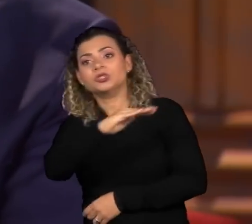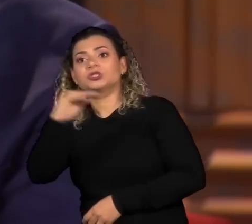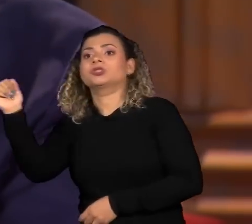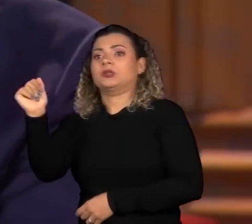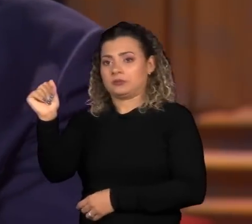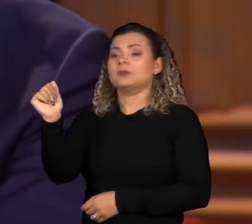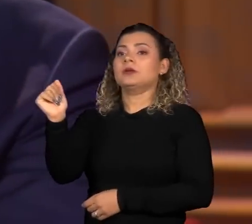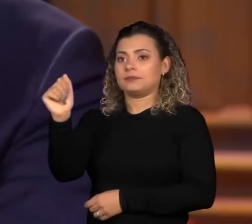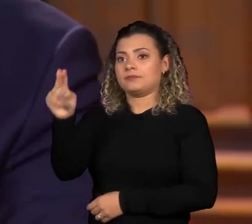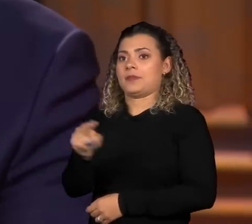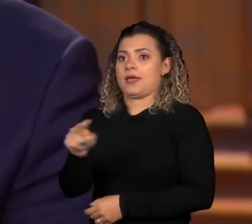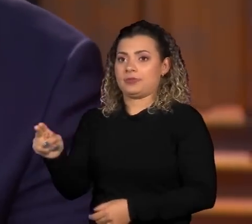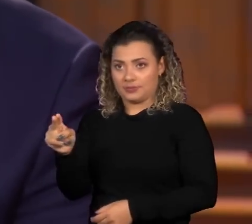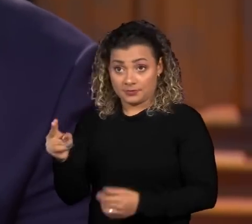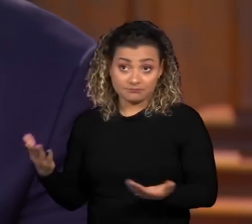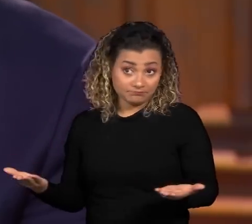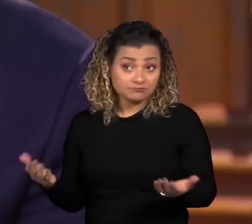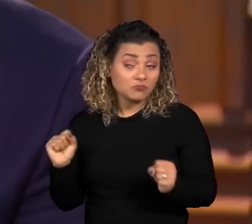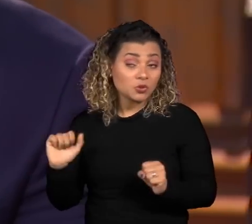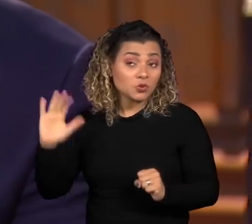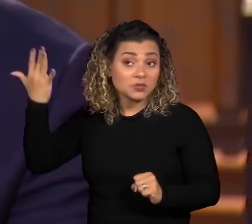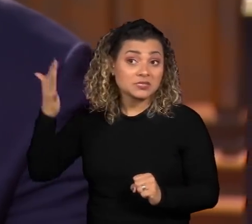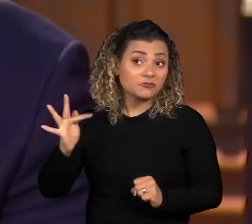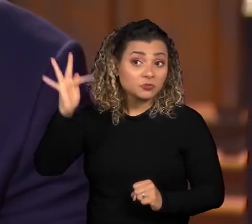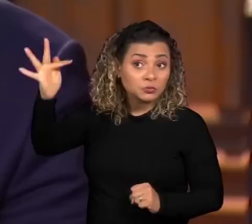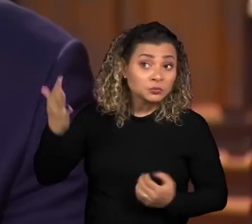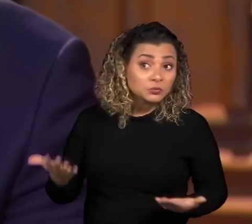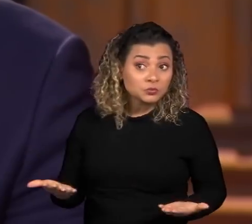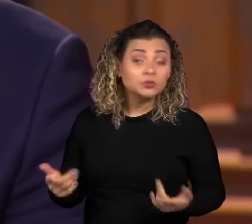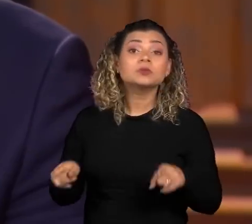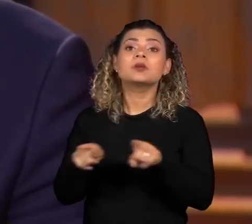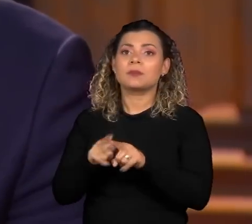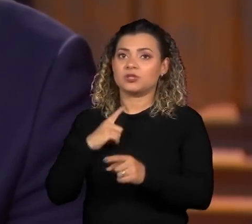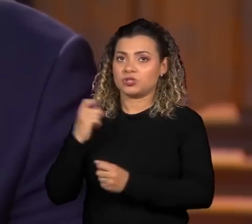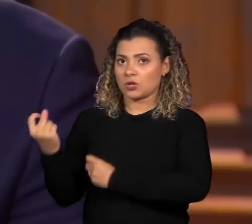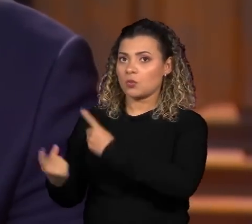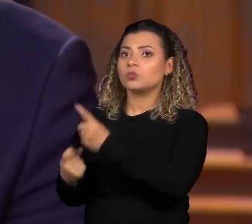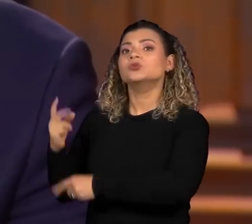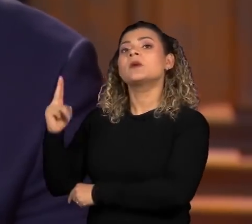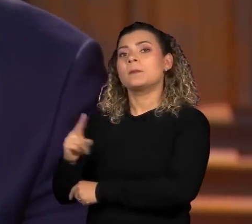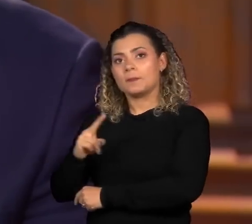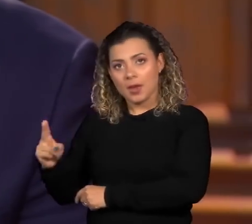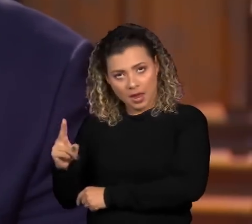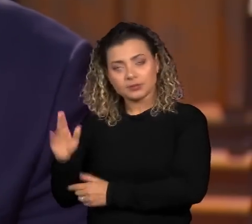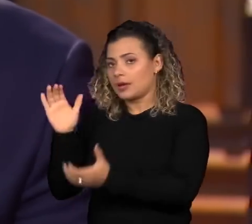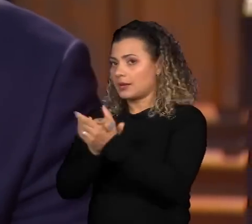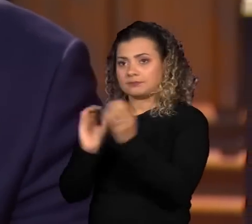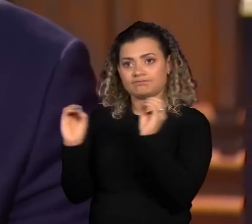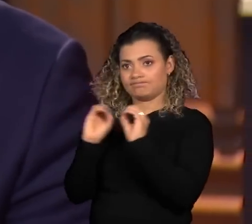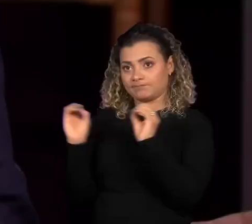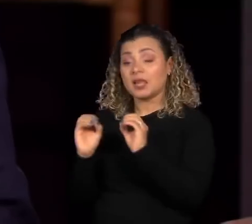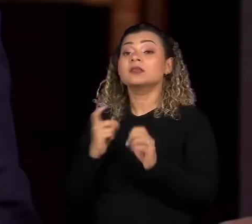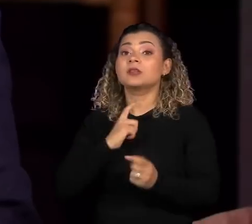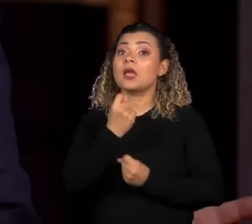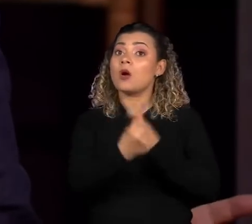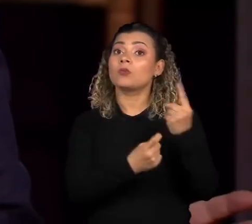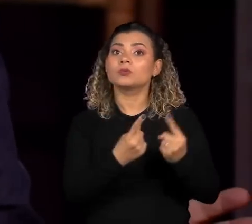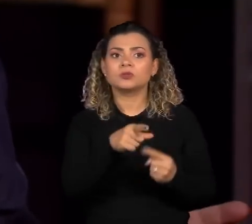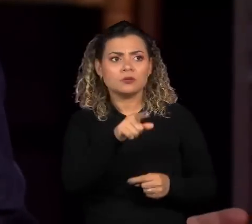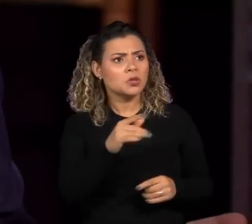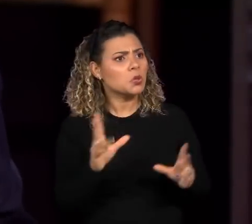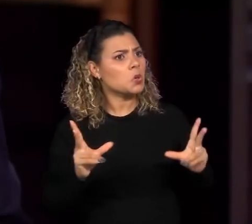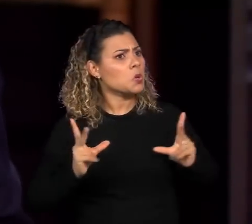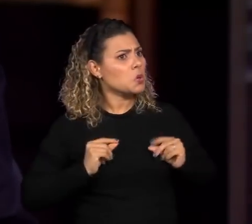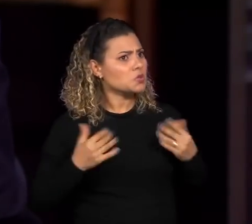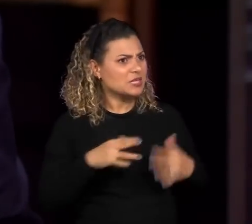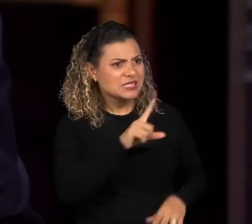ordenados padres. E haverá padres celibatários e homens casados. Que previsão foi